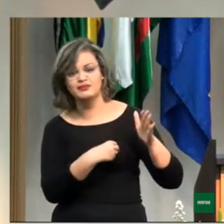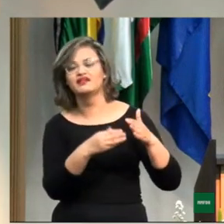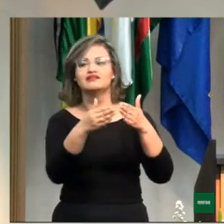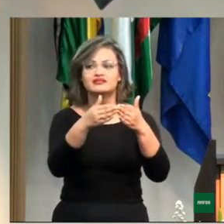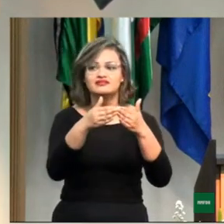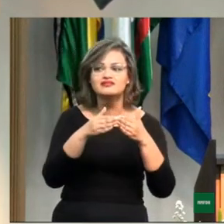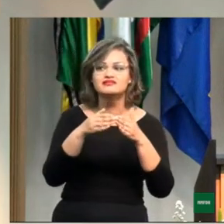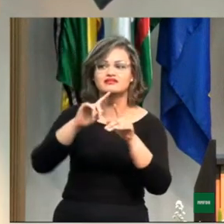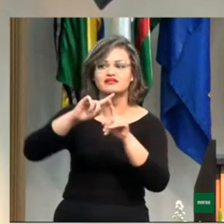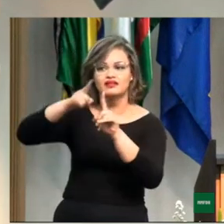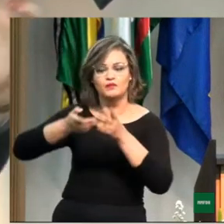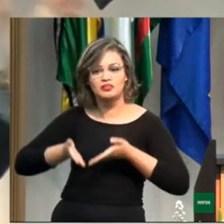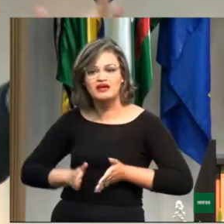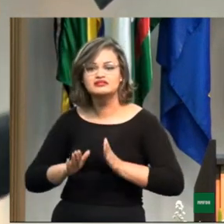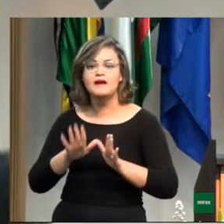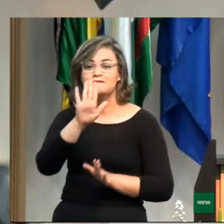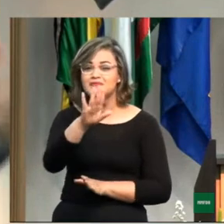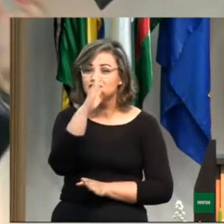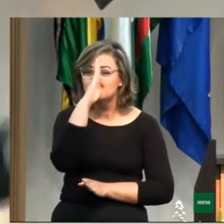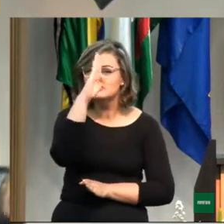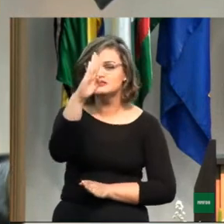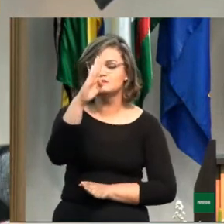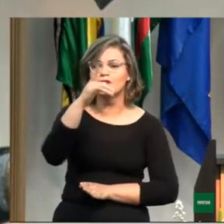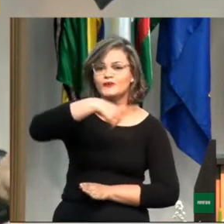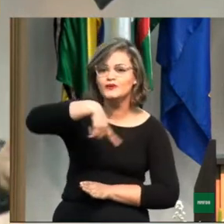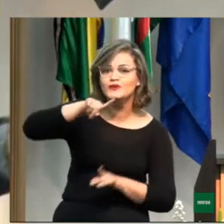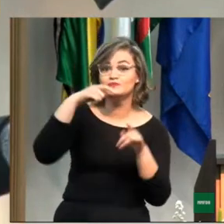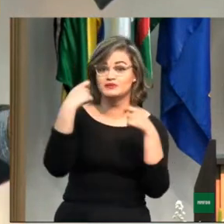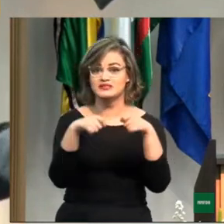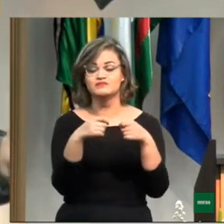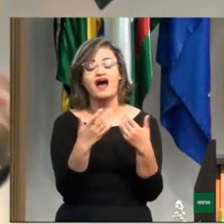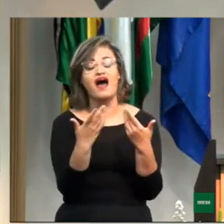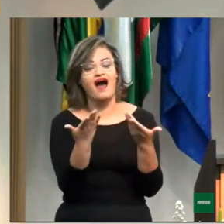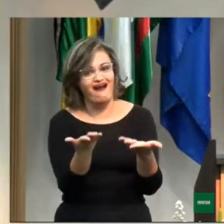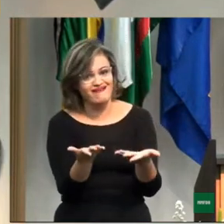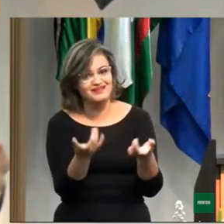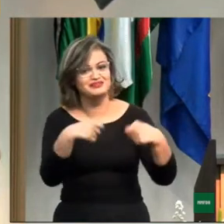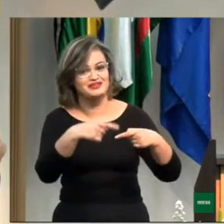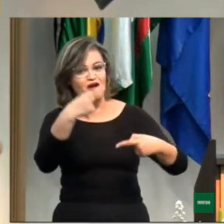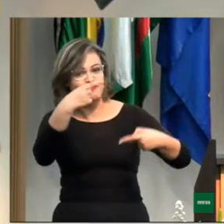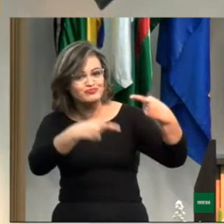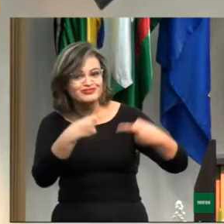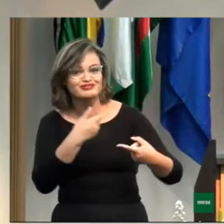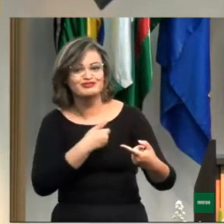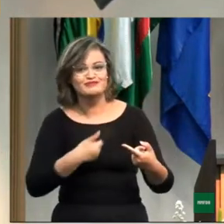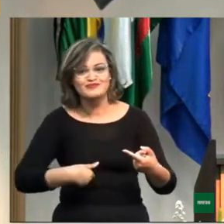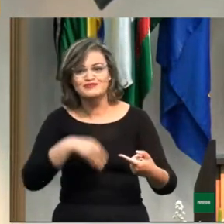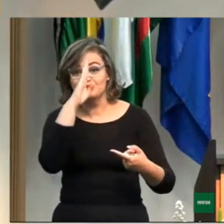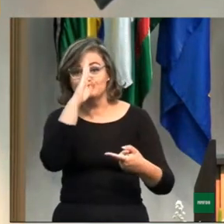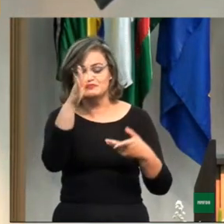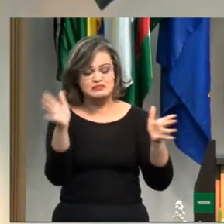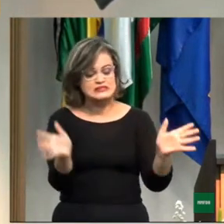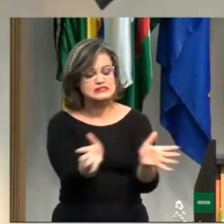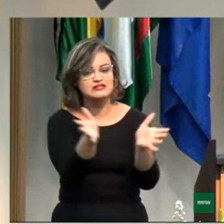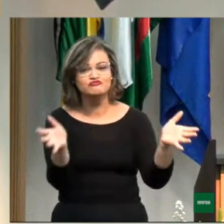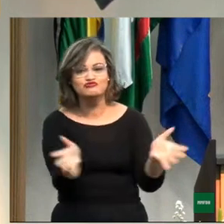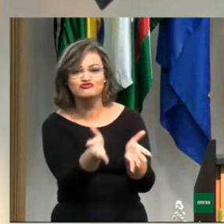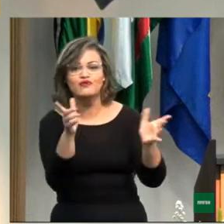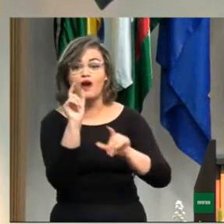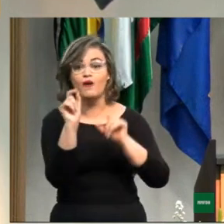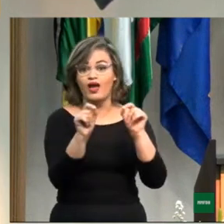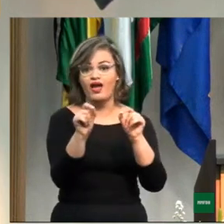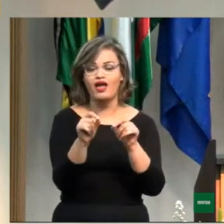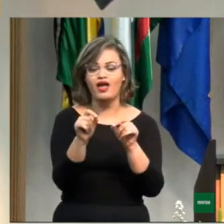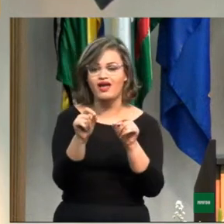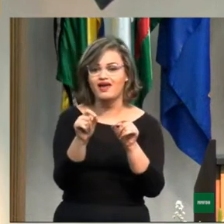melhor que nós podemos fazer, e aí são as políticas públicas, especialmente por meio de incentivo, é buscarmos a